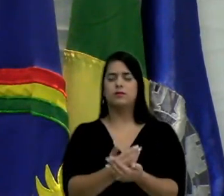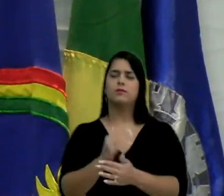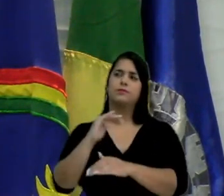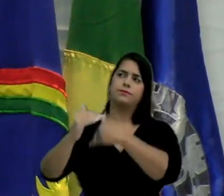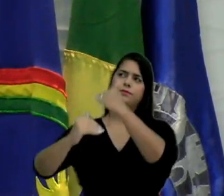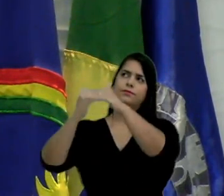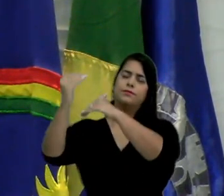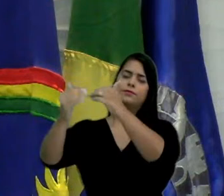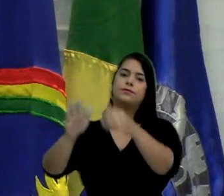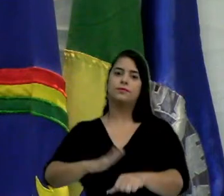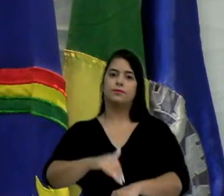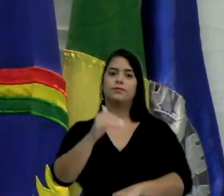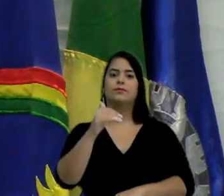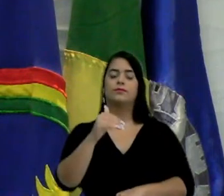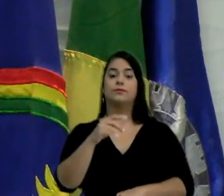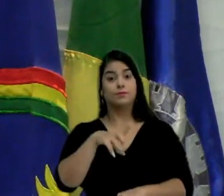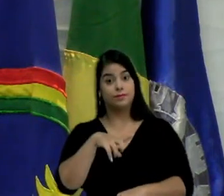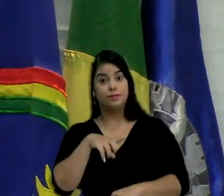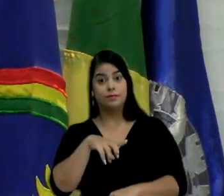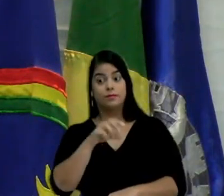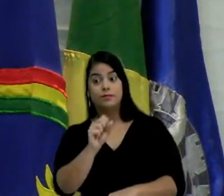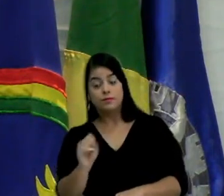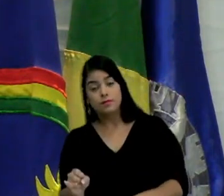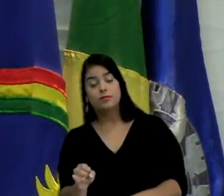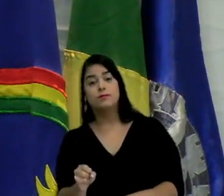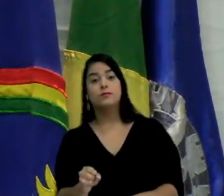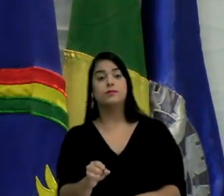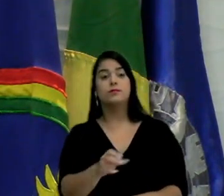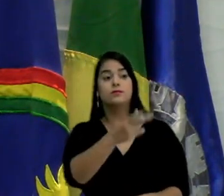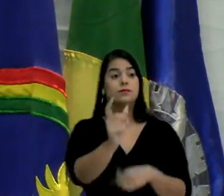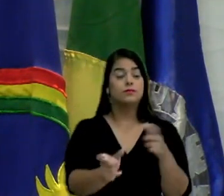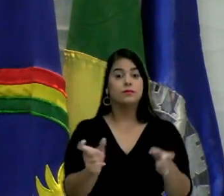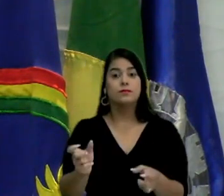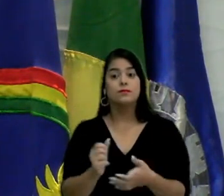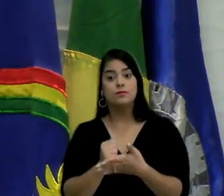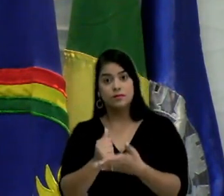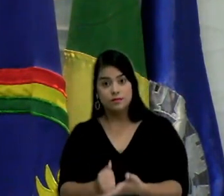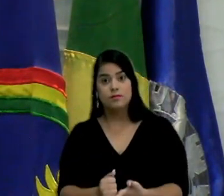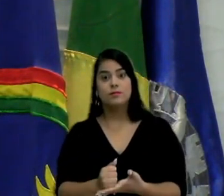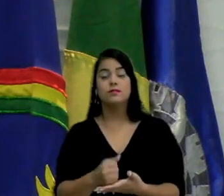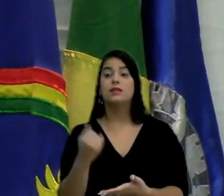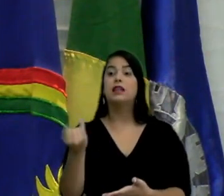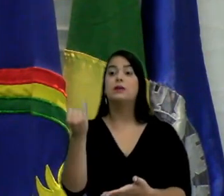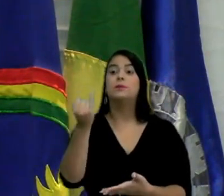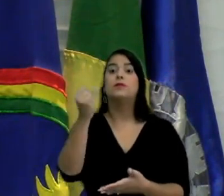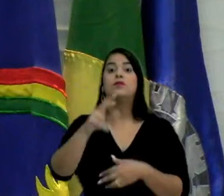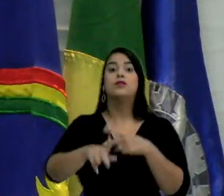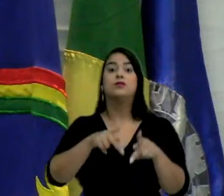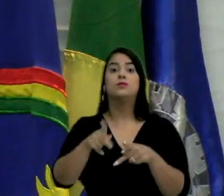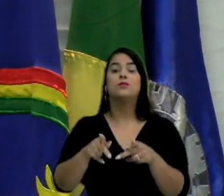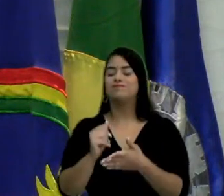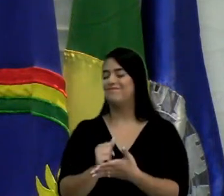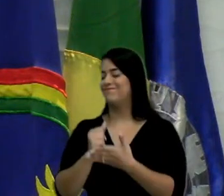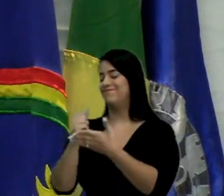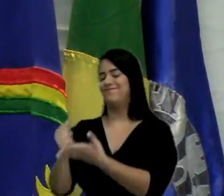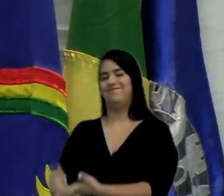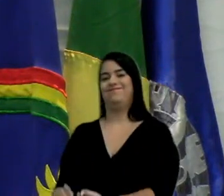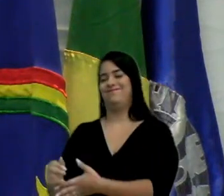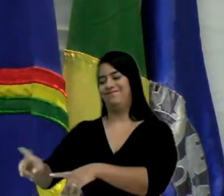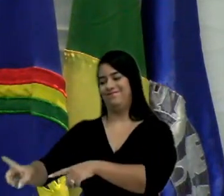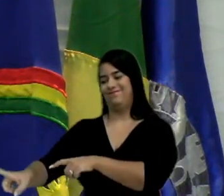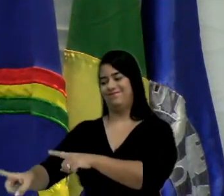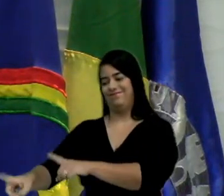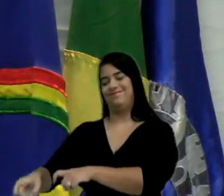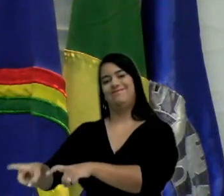mais se tiver outas pessoas queiram também o important é que o nossa população do campo está sendo beneficiada isso é que